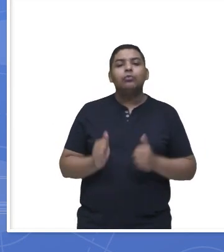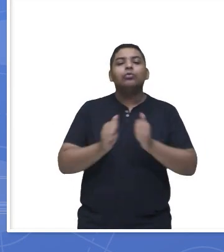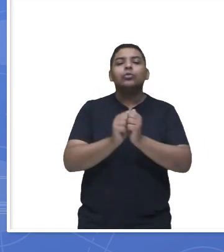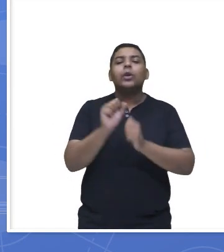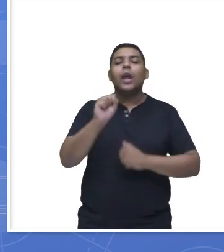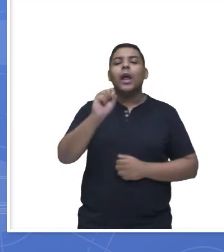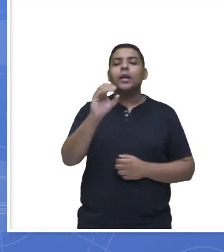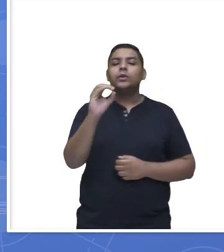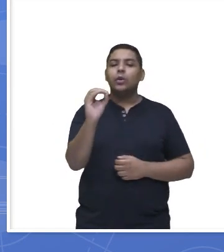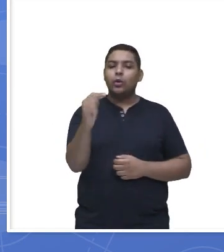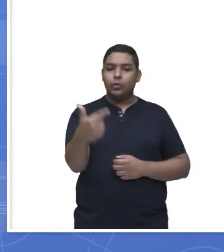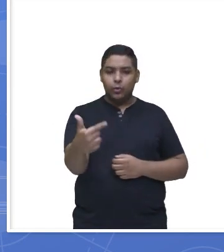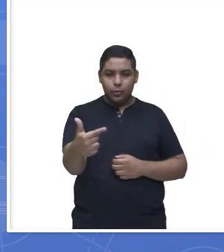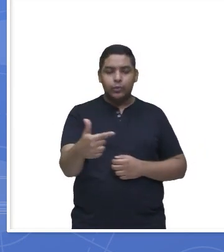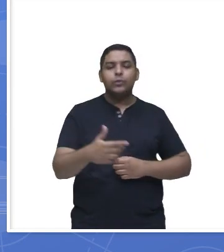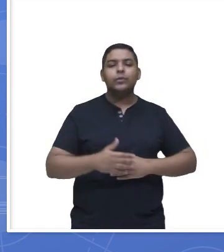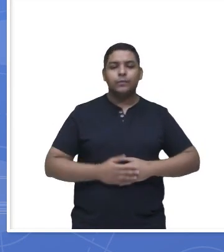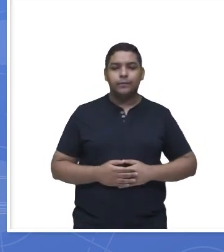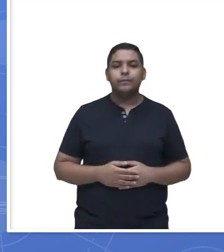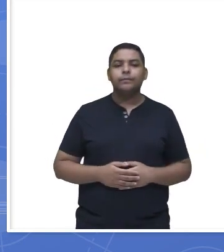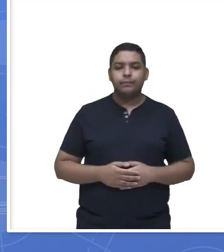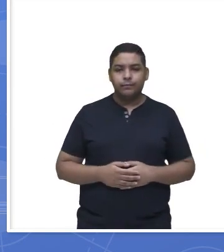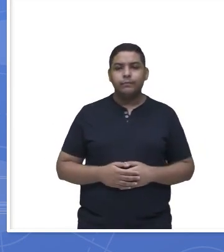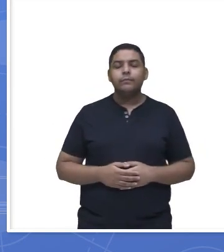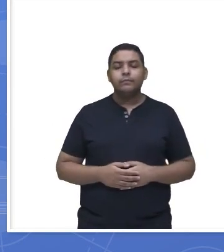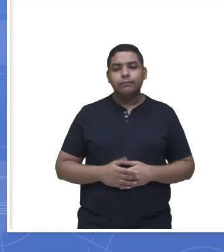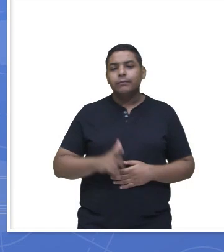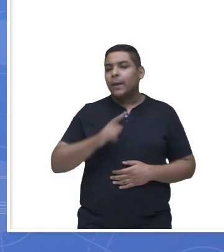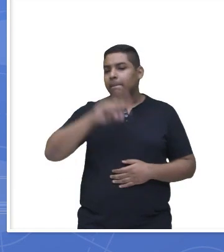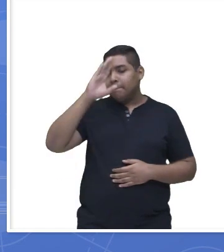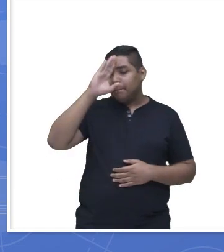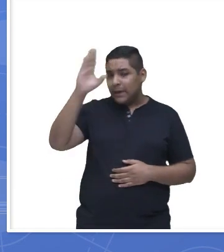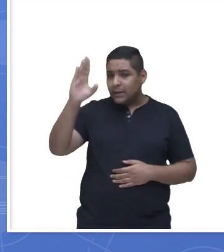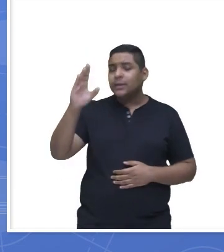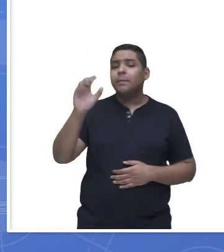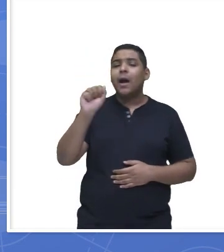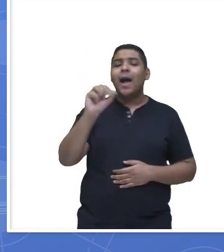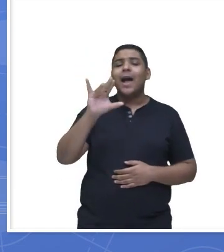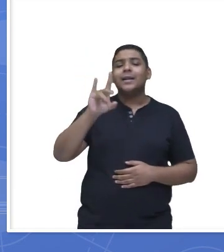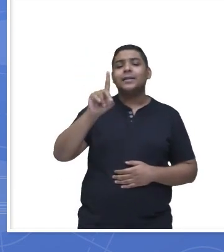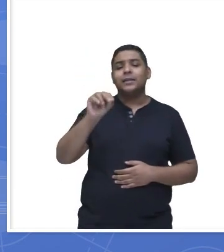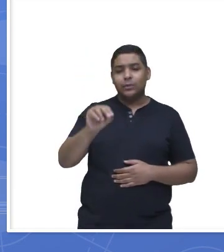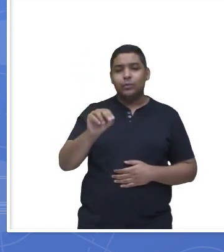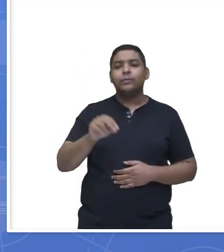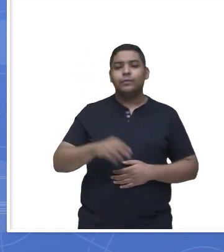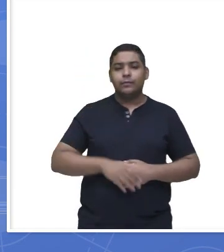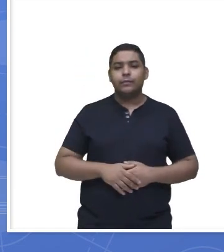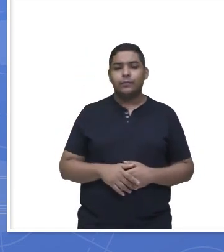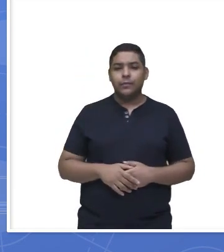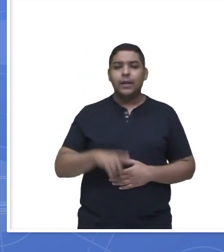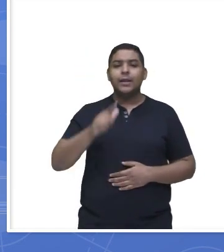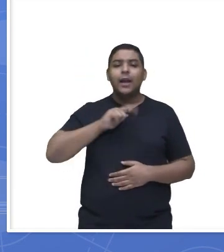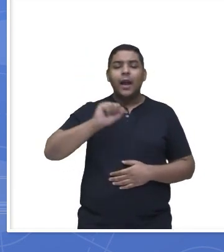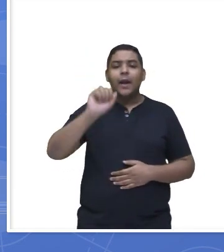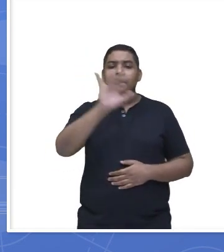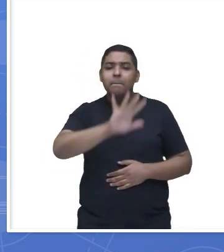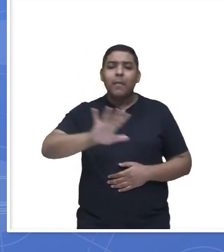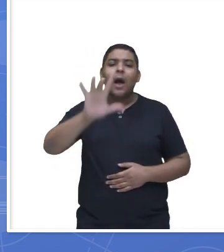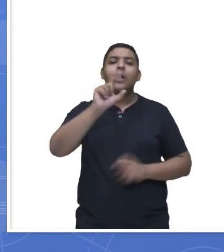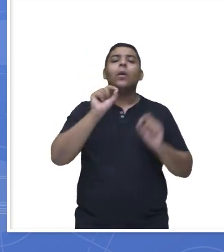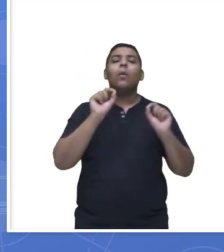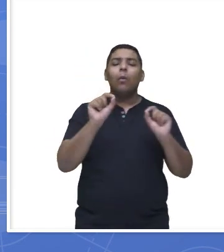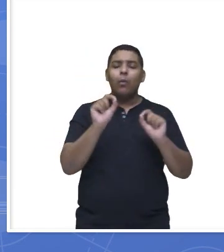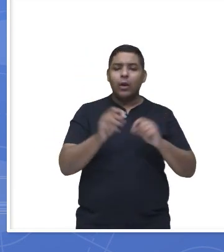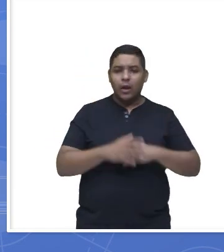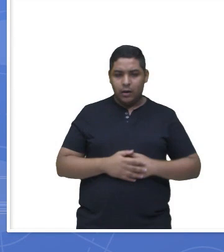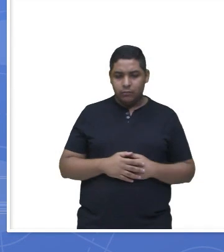alguns ácidos. E esse é um dos principais ácidos que vão vir. E a gente tem aí a imagem já de algumas das